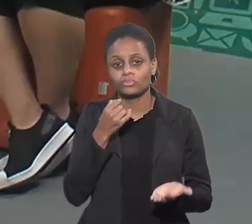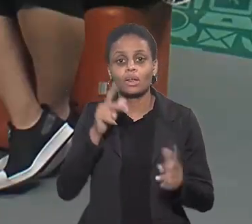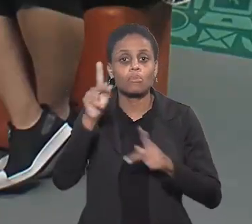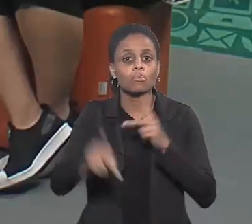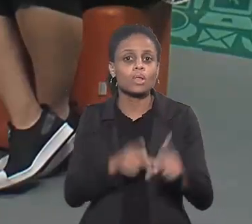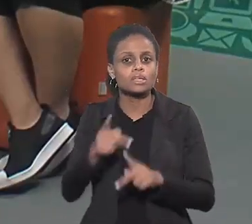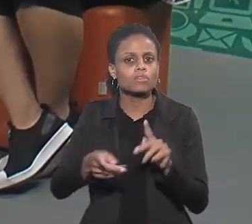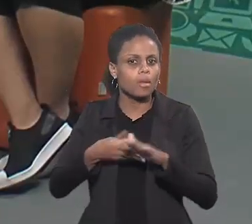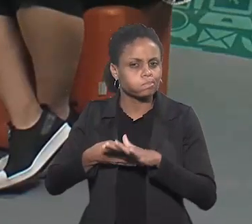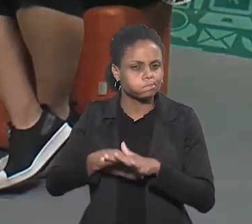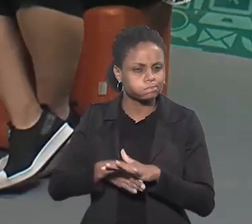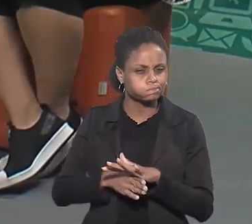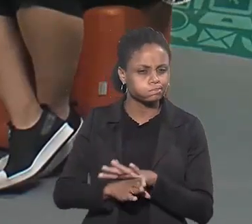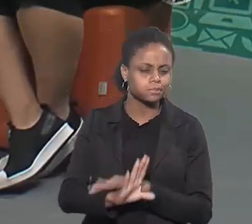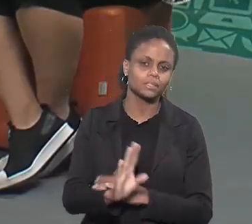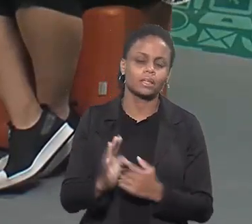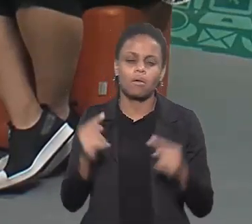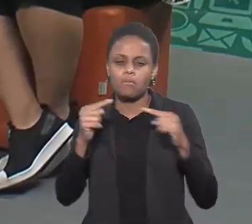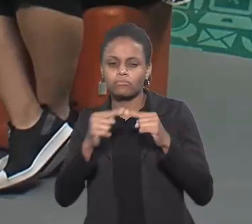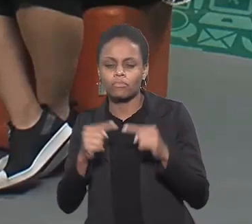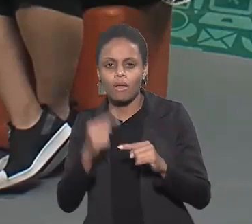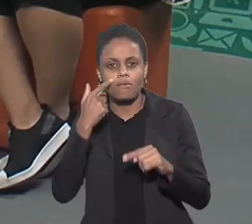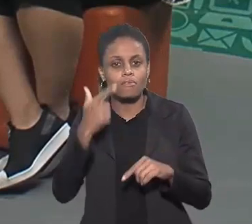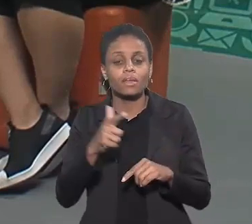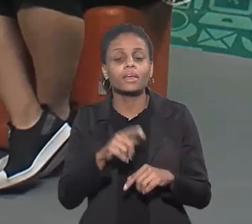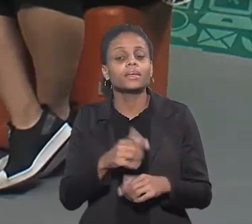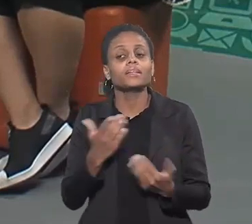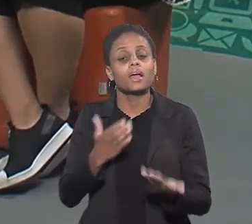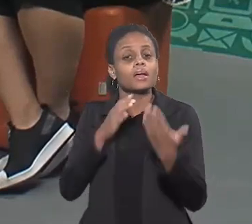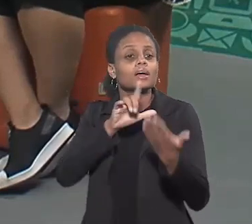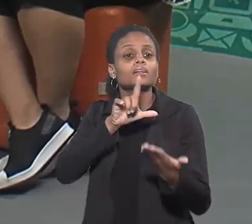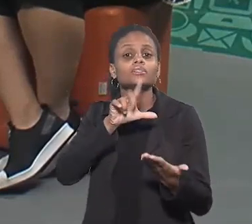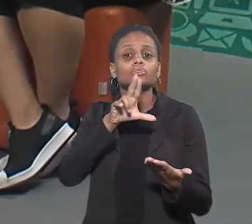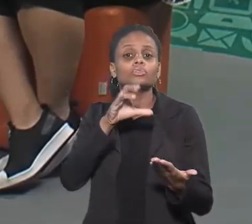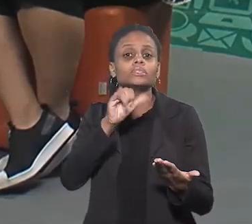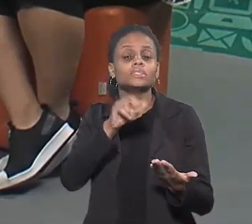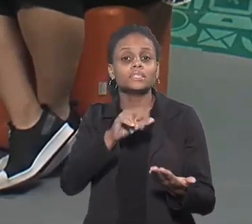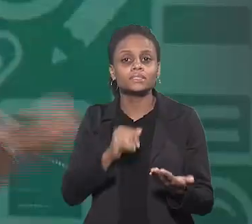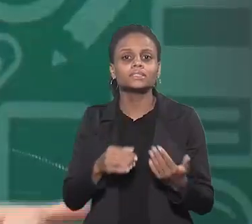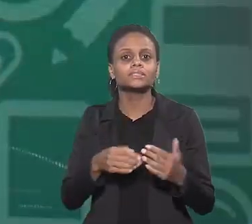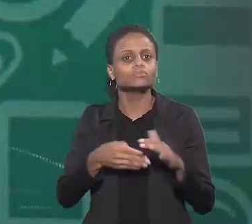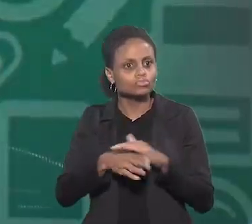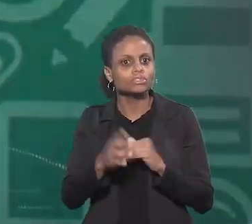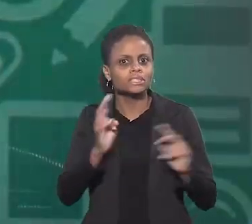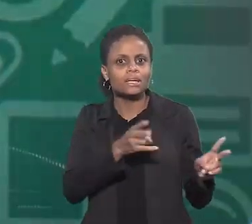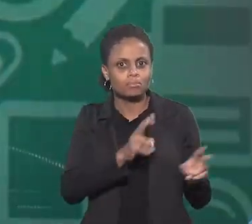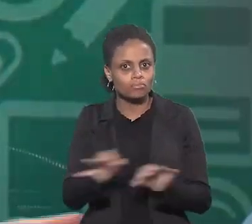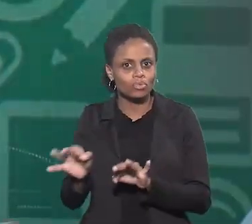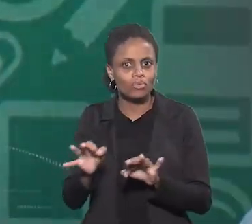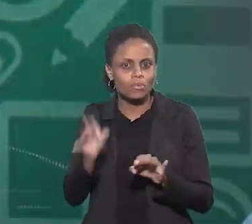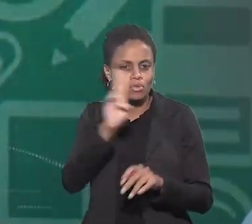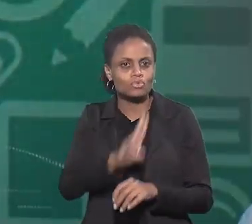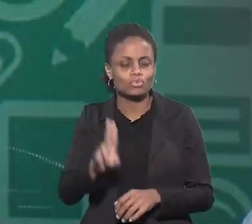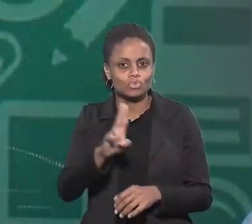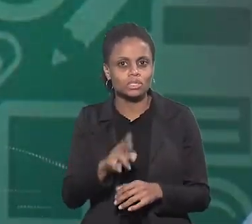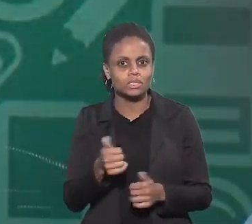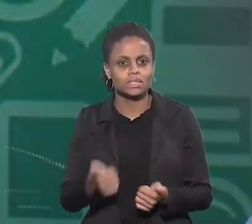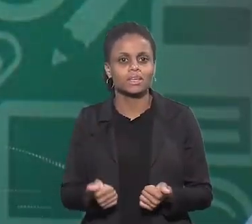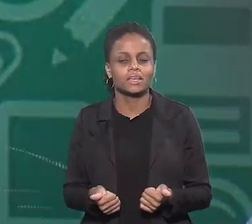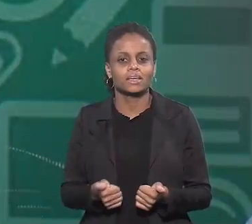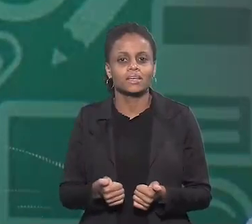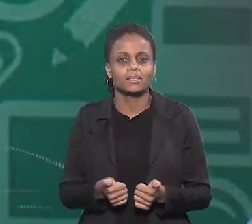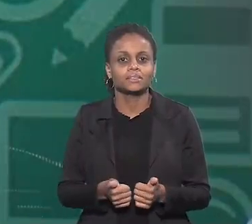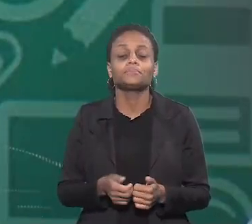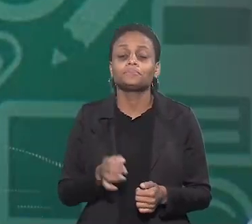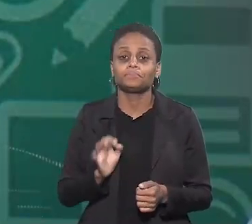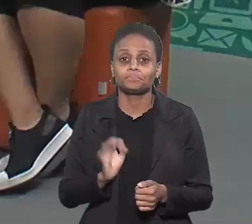se adaptando aí, a esse novo modelo de transporte. A Luciana costuma utilizar, Luciana? Você